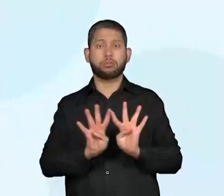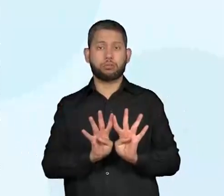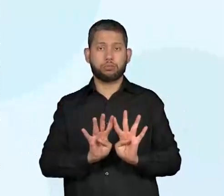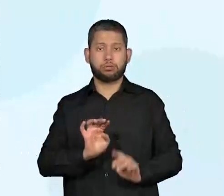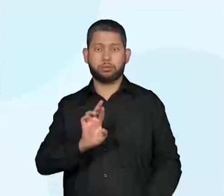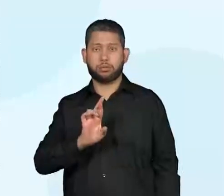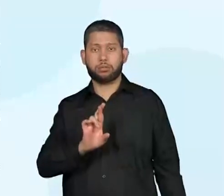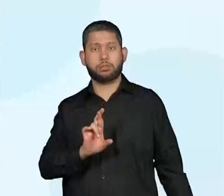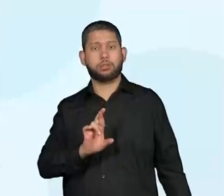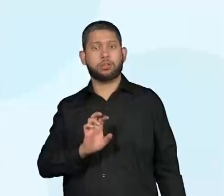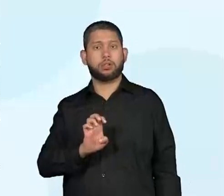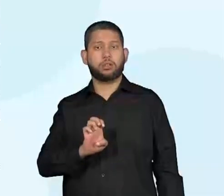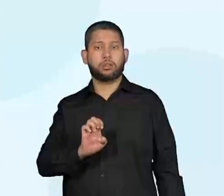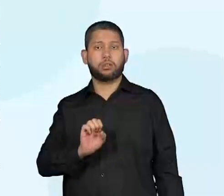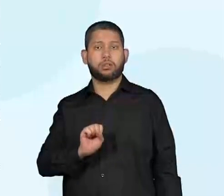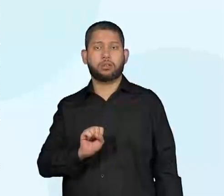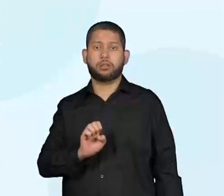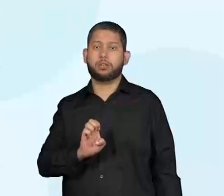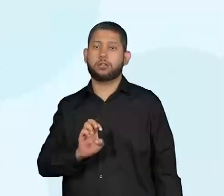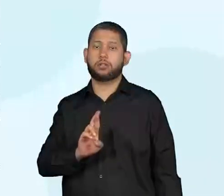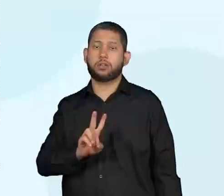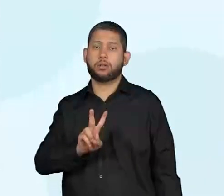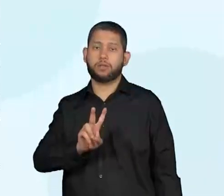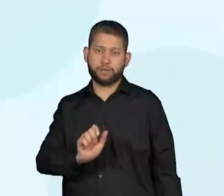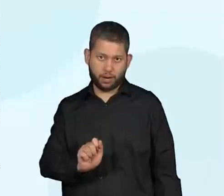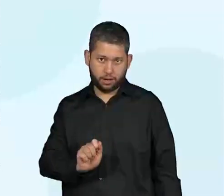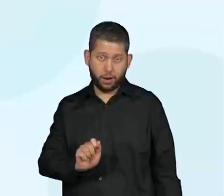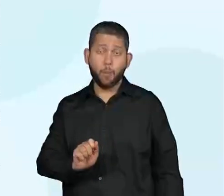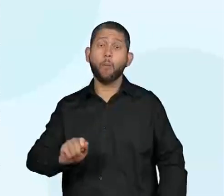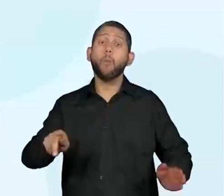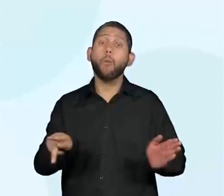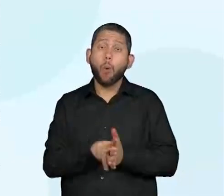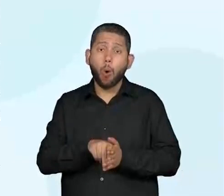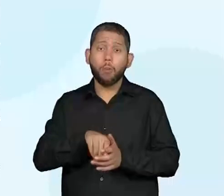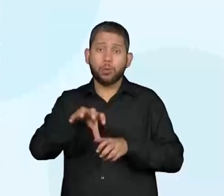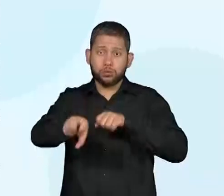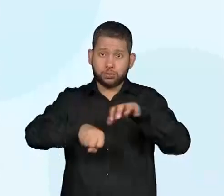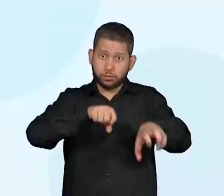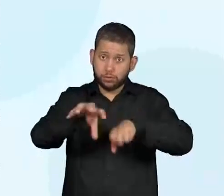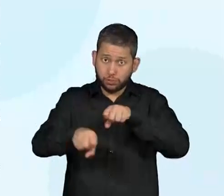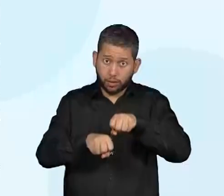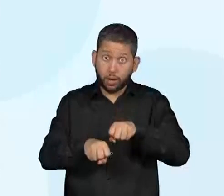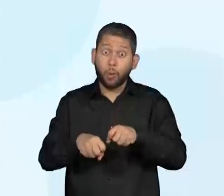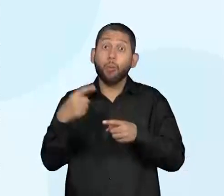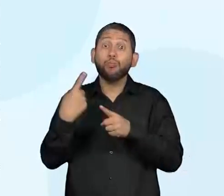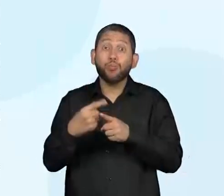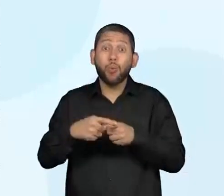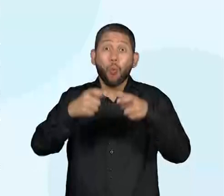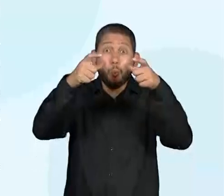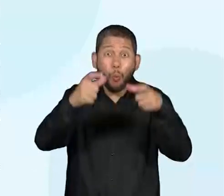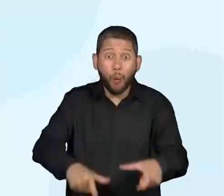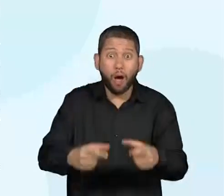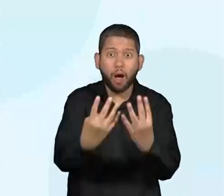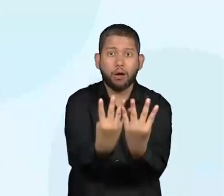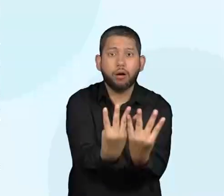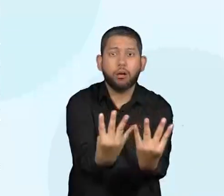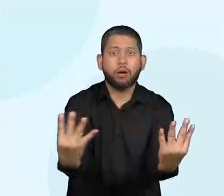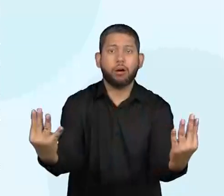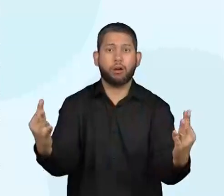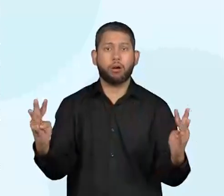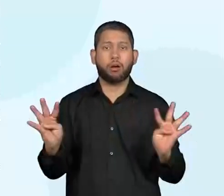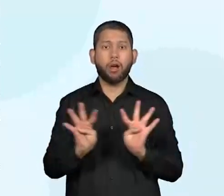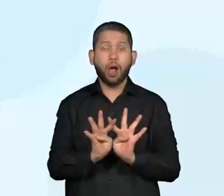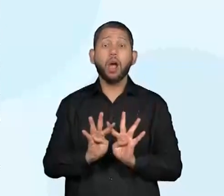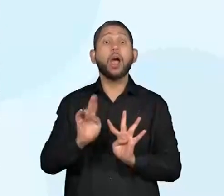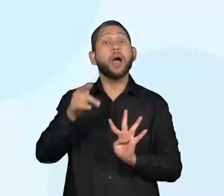já sabe que aquele lugar é um lugar de preservação, que só vive esse tipo de família, de população, que eles